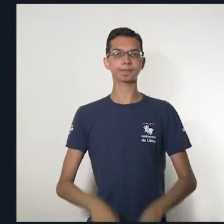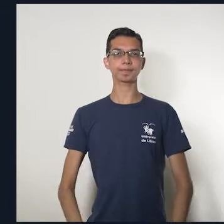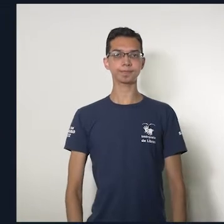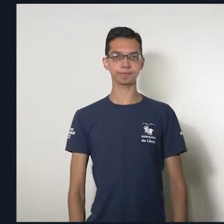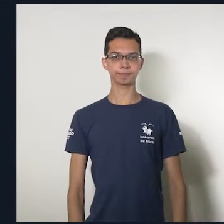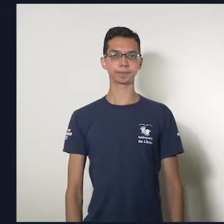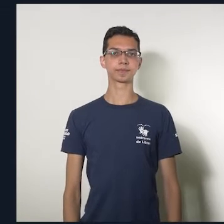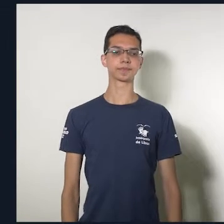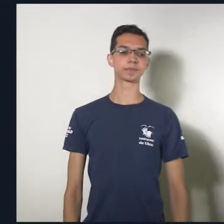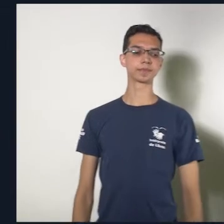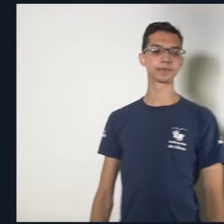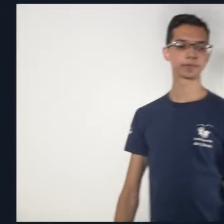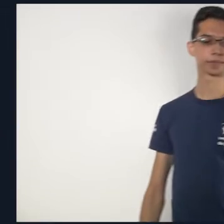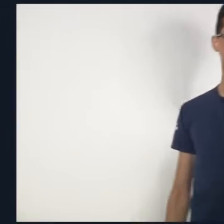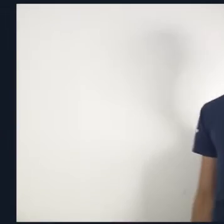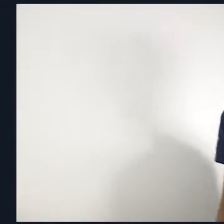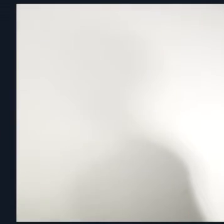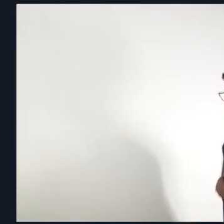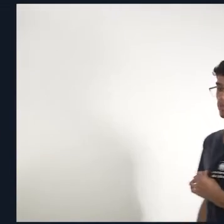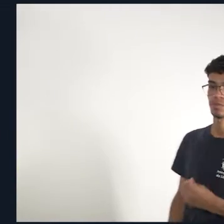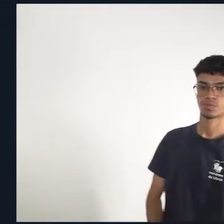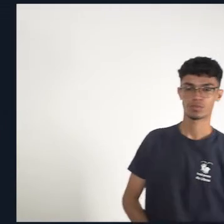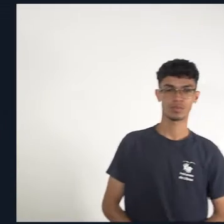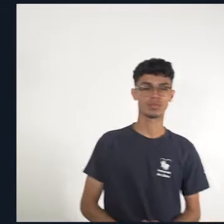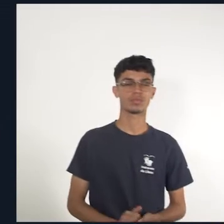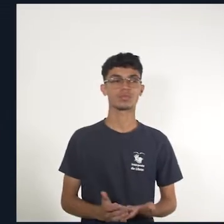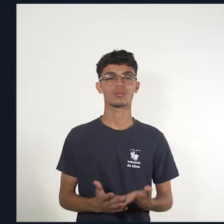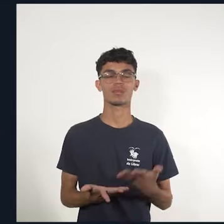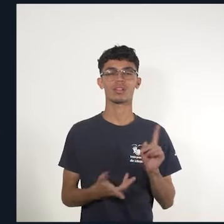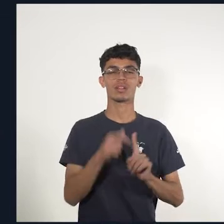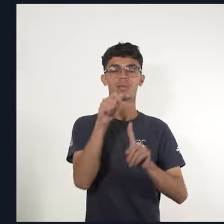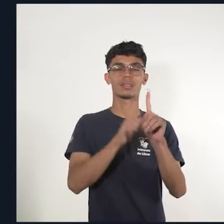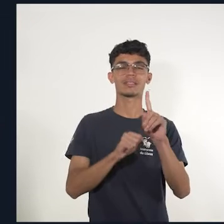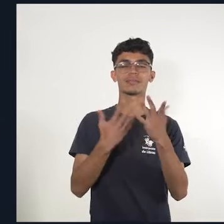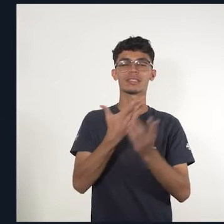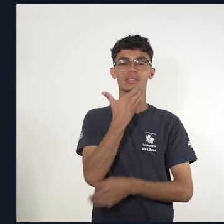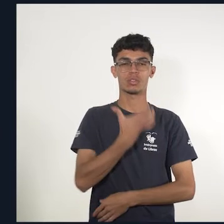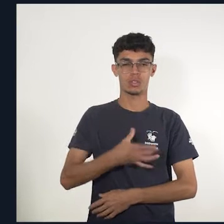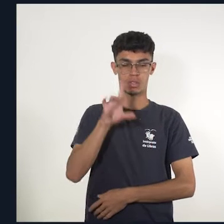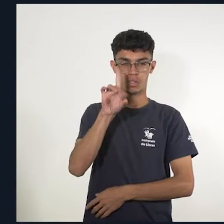dezembro, né, dezembro, outubro, com cerca de,